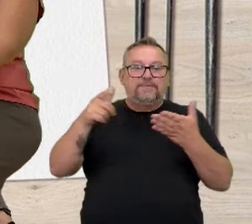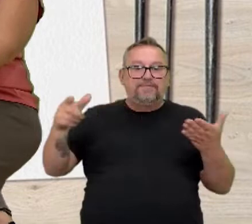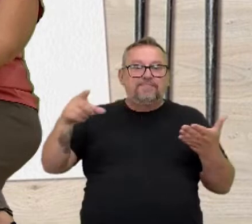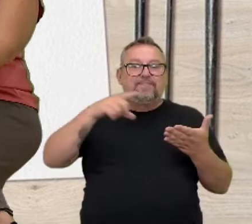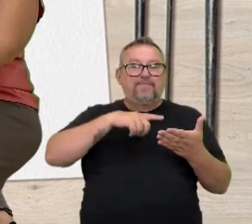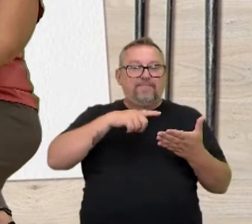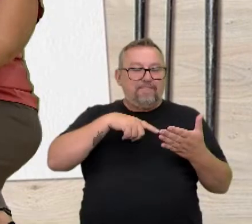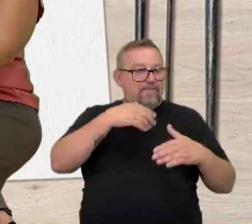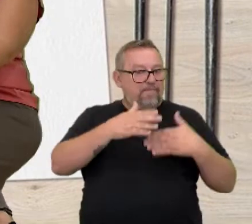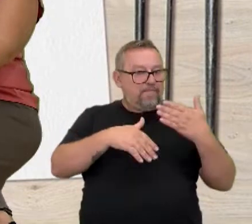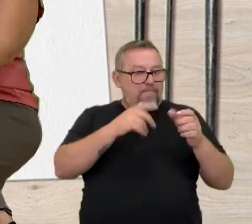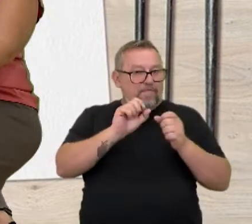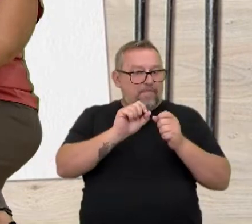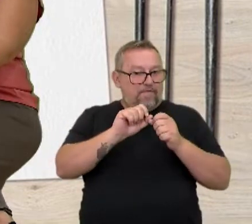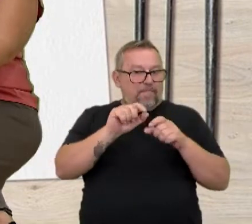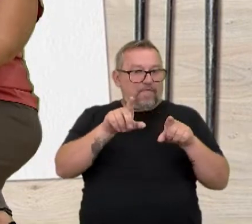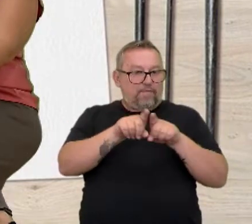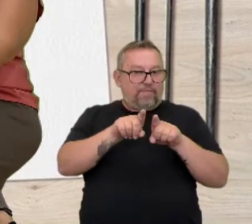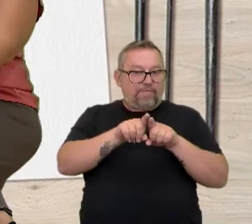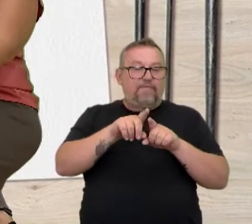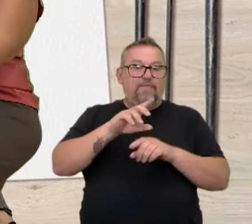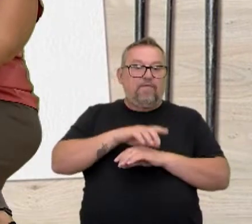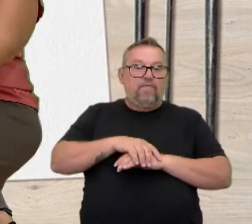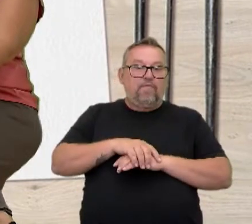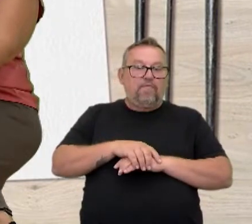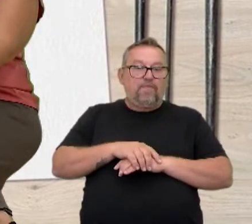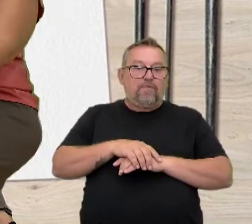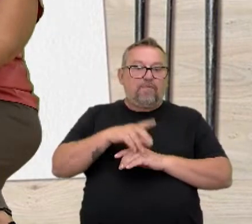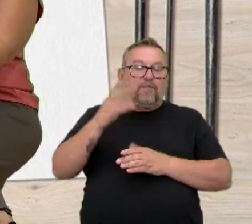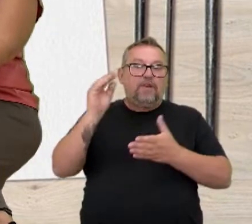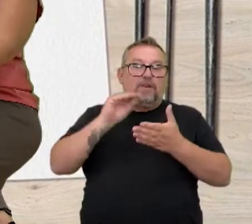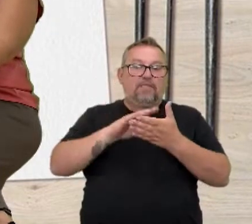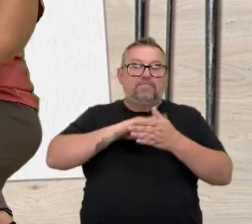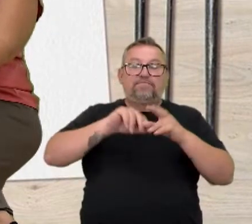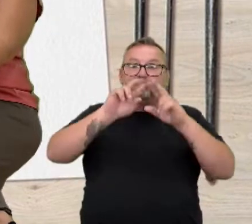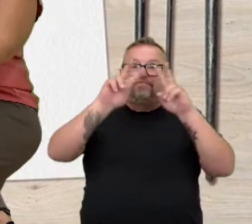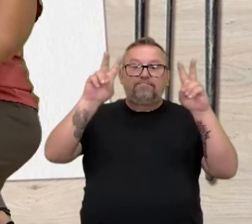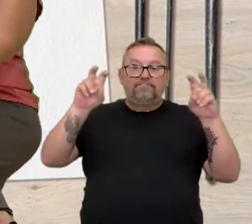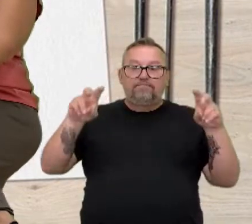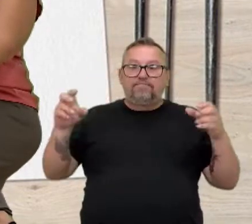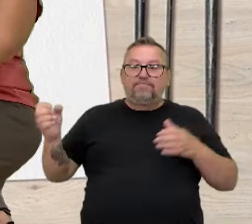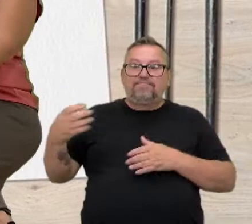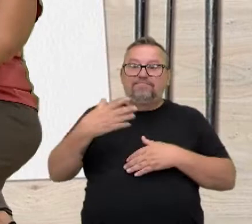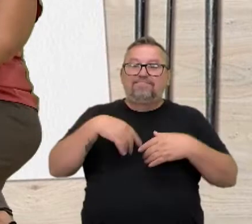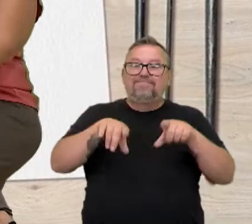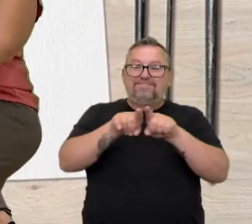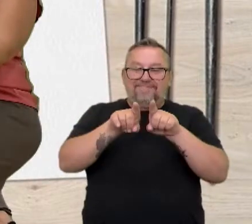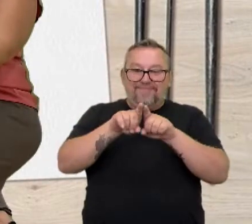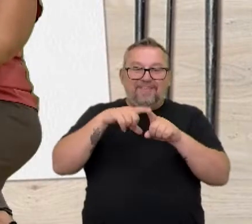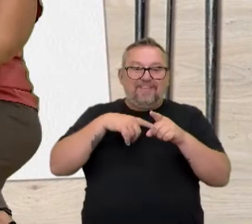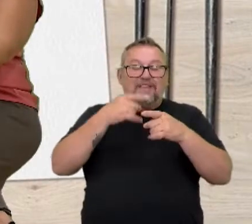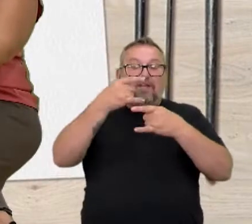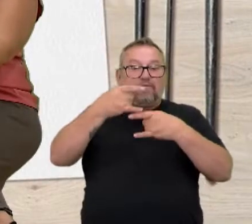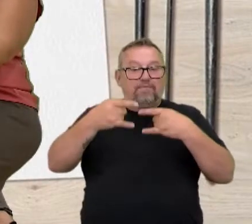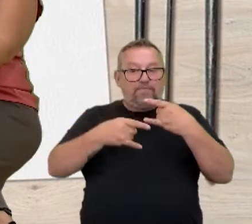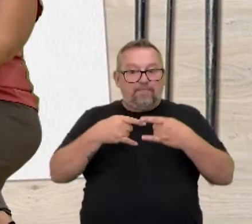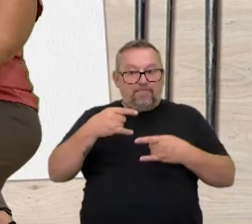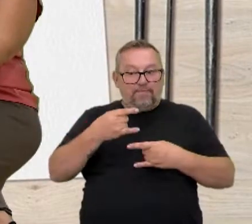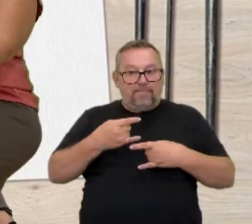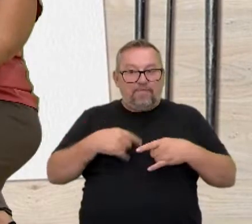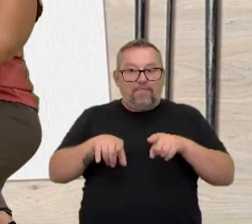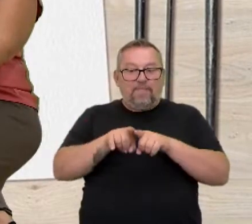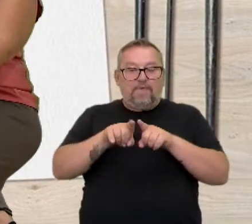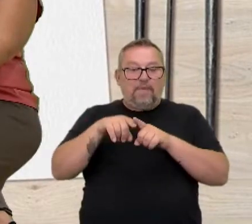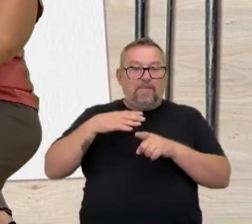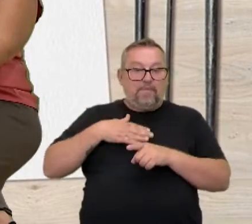eles desenvolviam, eles falavam sobre temas atuais na charge. E o